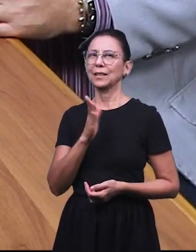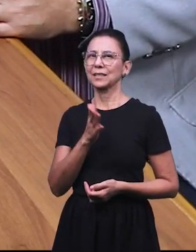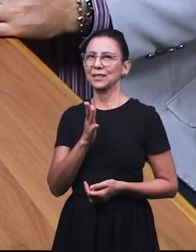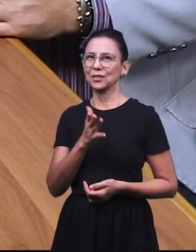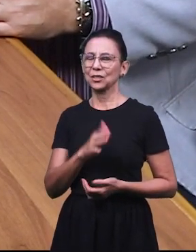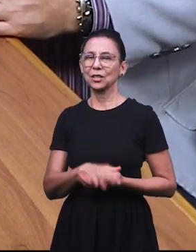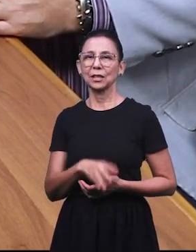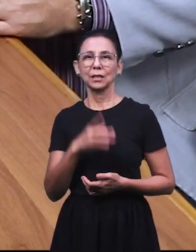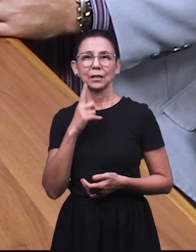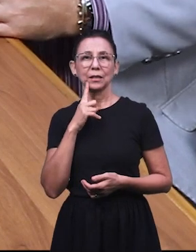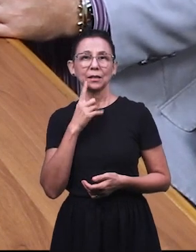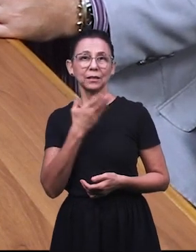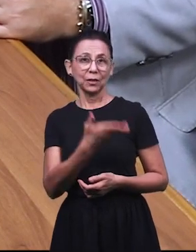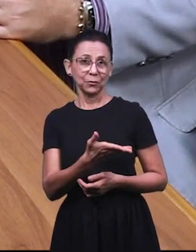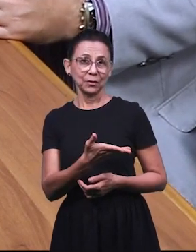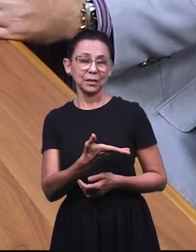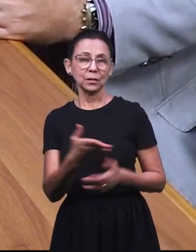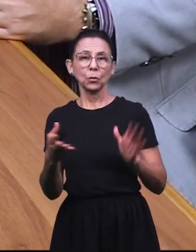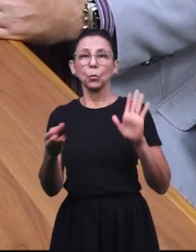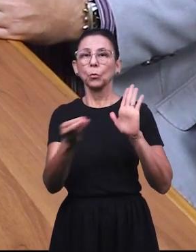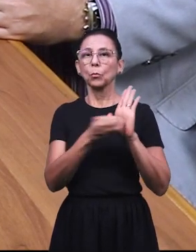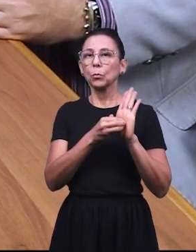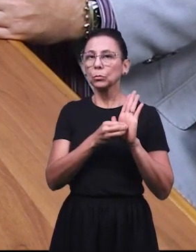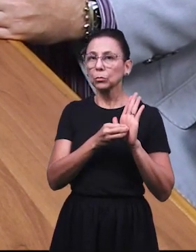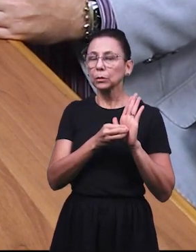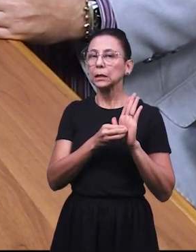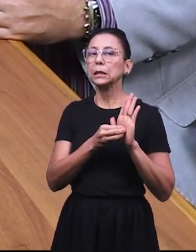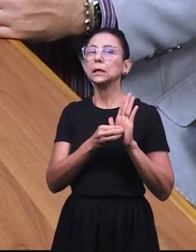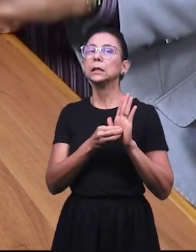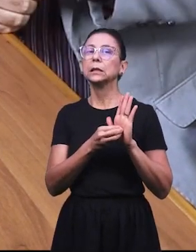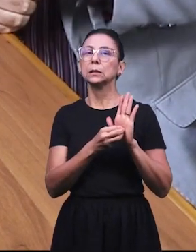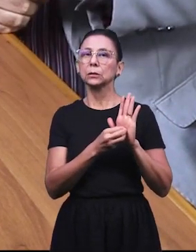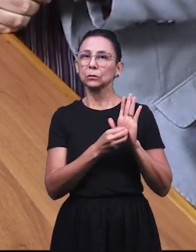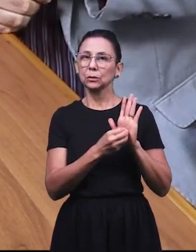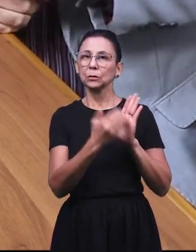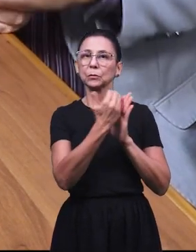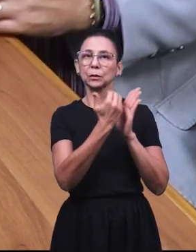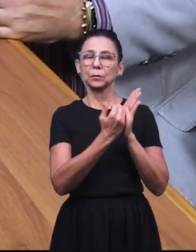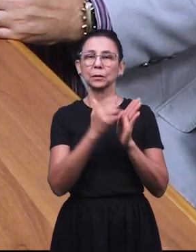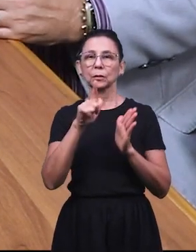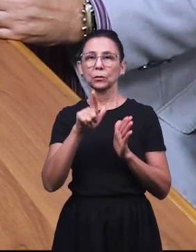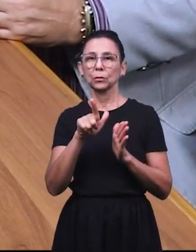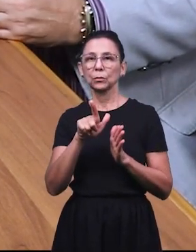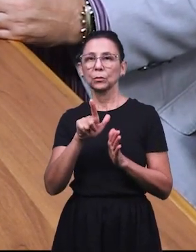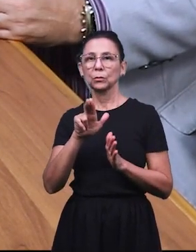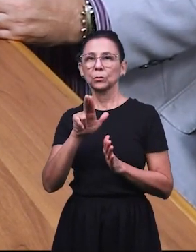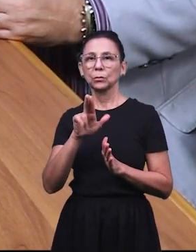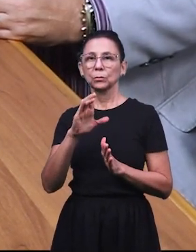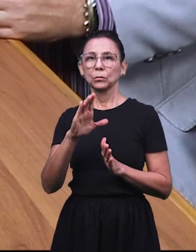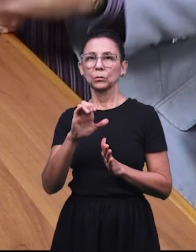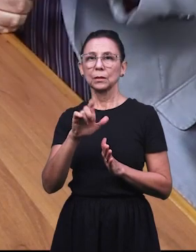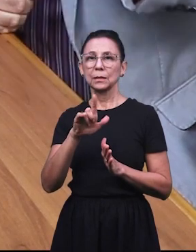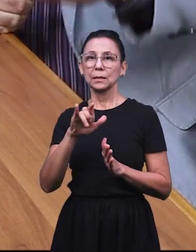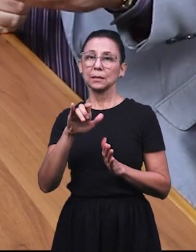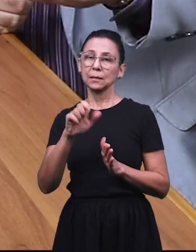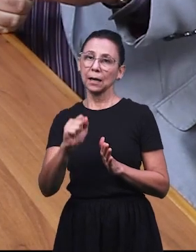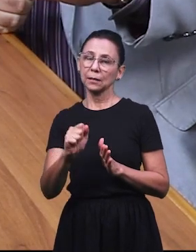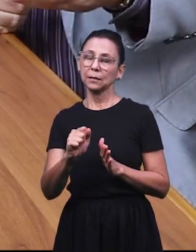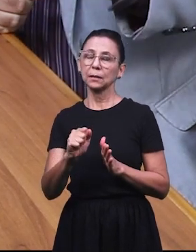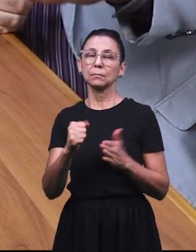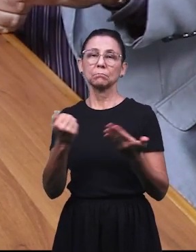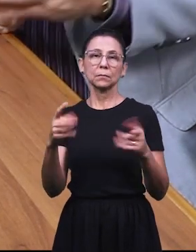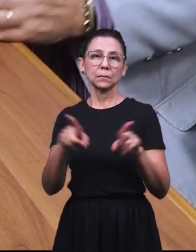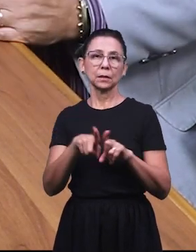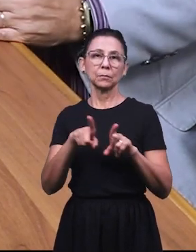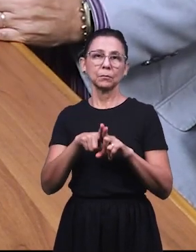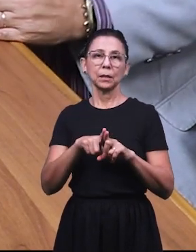tem assistido a conteúdos que são produzidos pela Lucélia, nossa irmã Lucélia Loureiro, através também dos